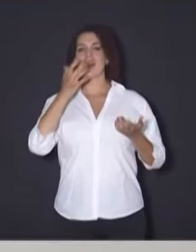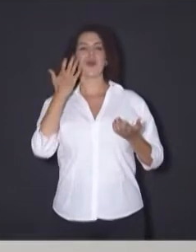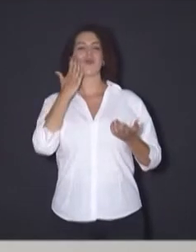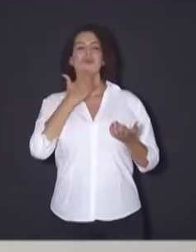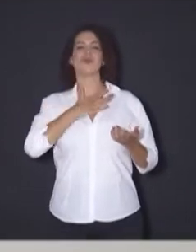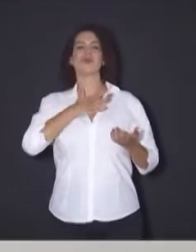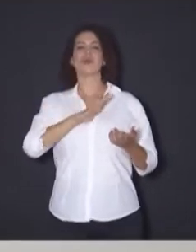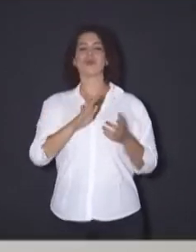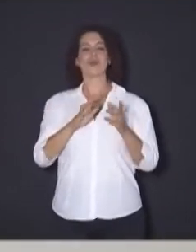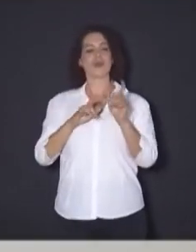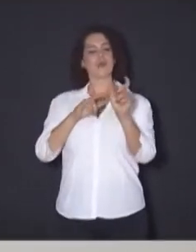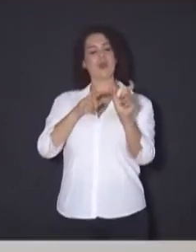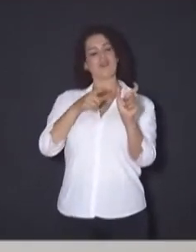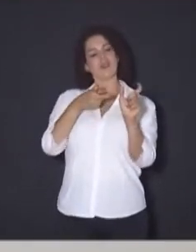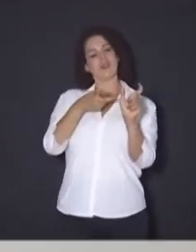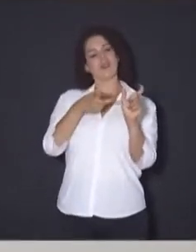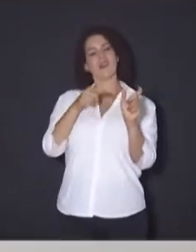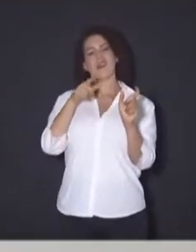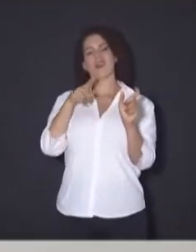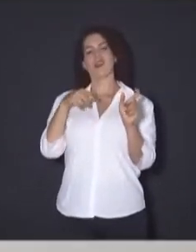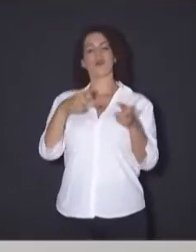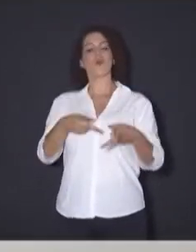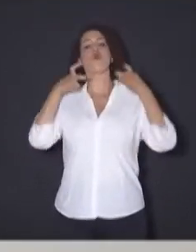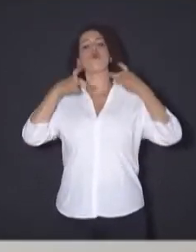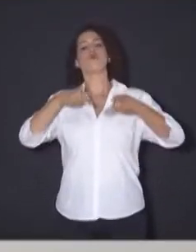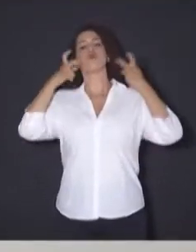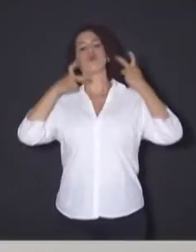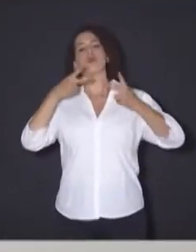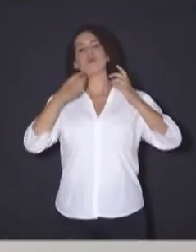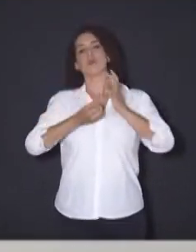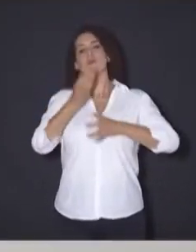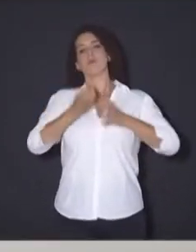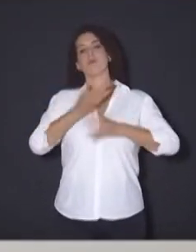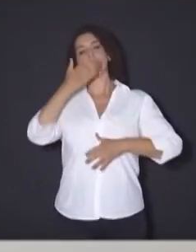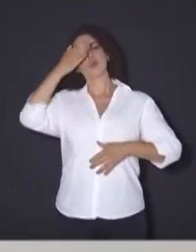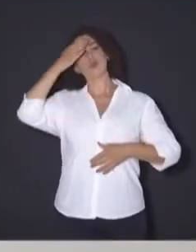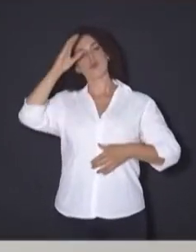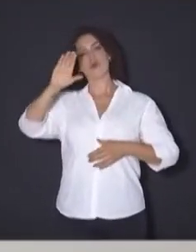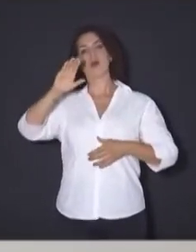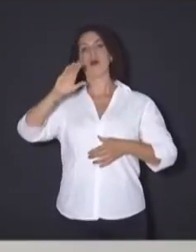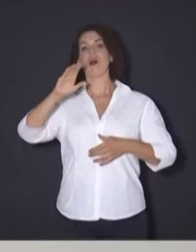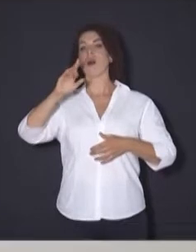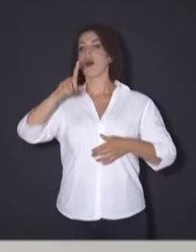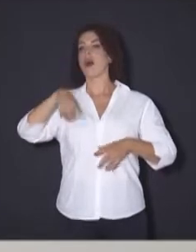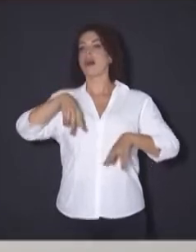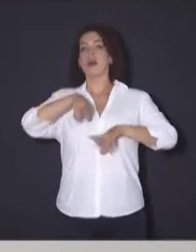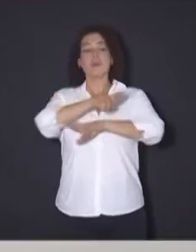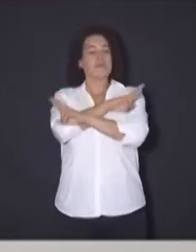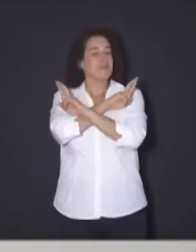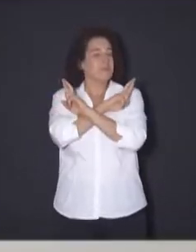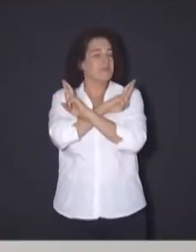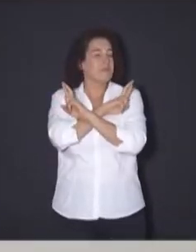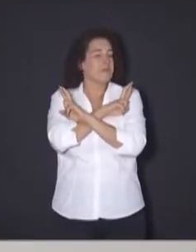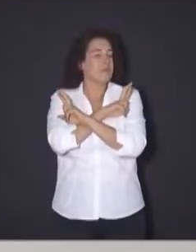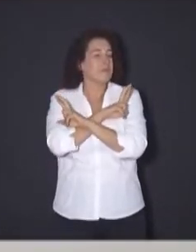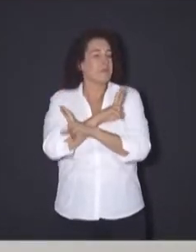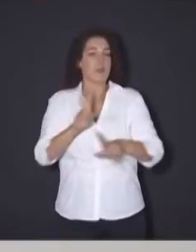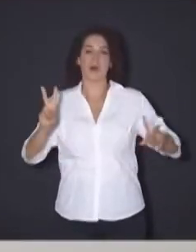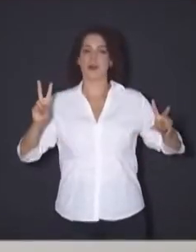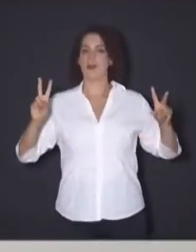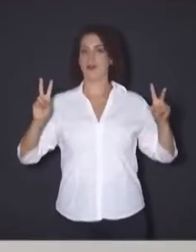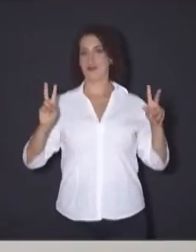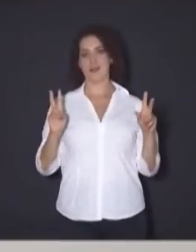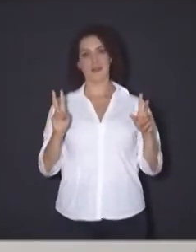200m de consumo inclusive dessa produção cultural que são completamente diferentes e que